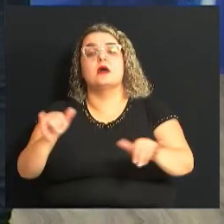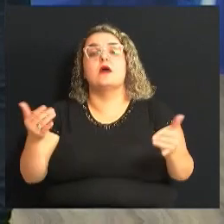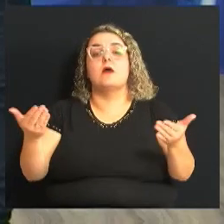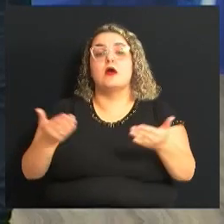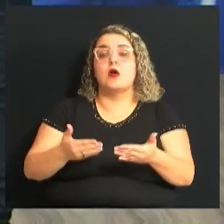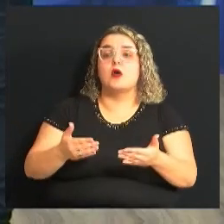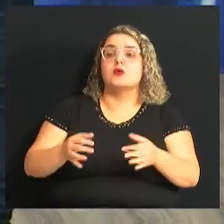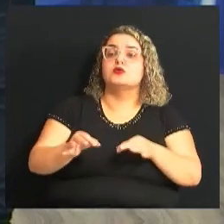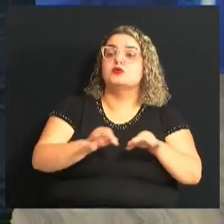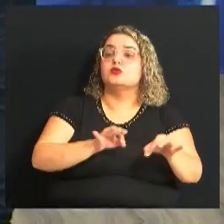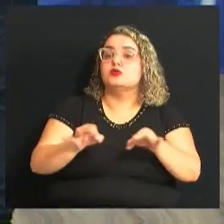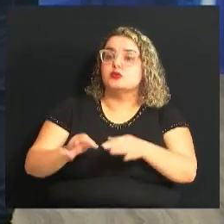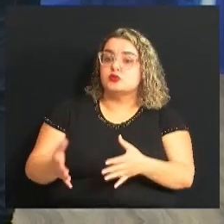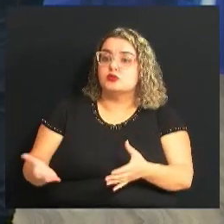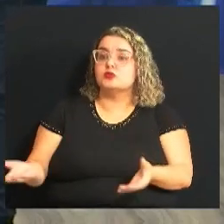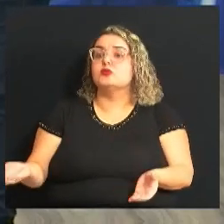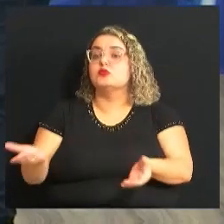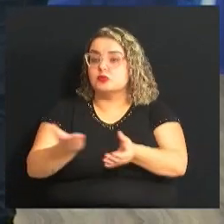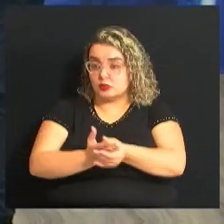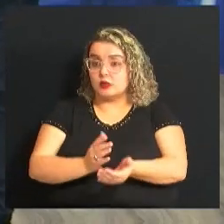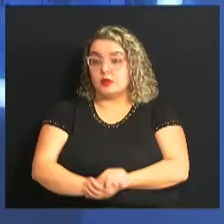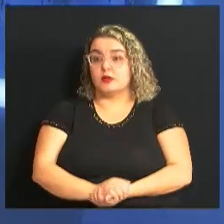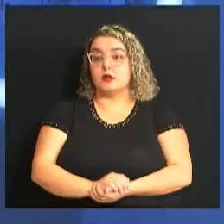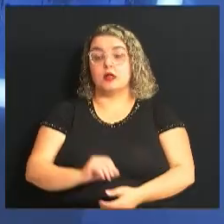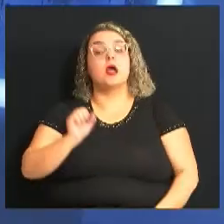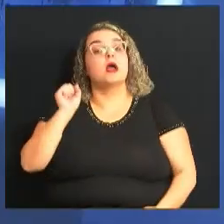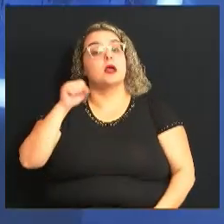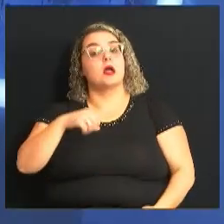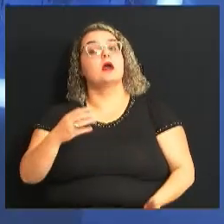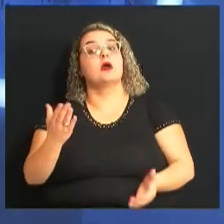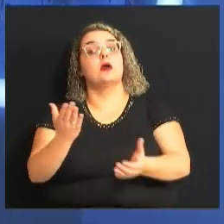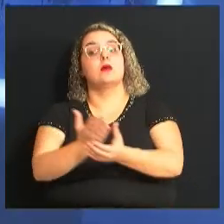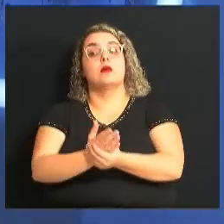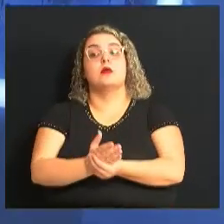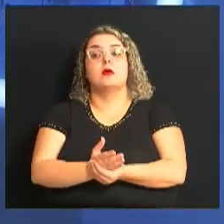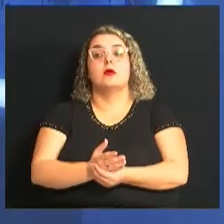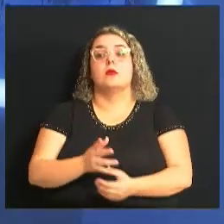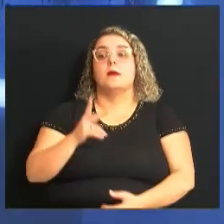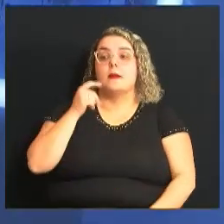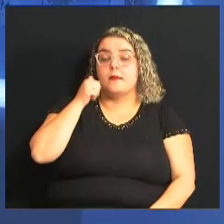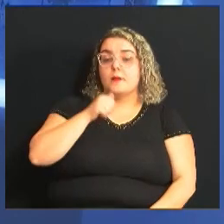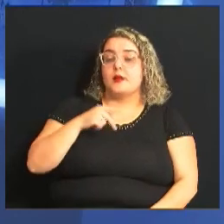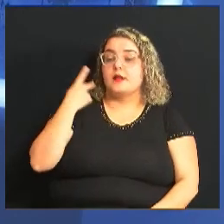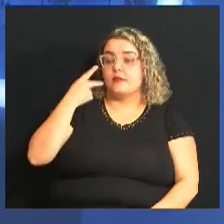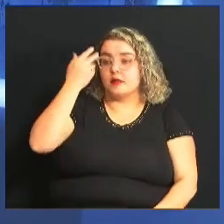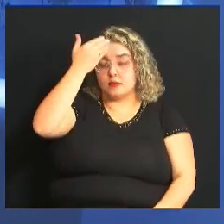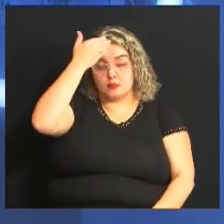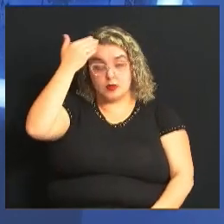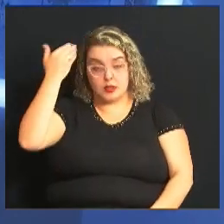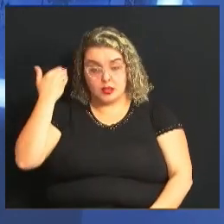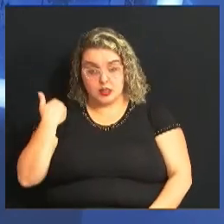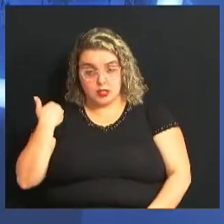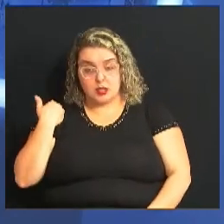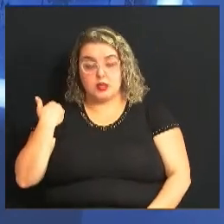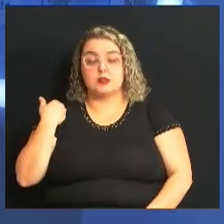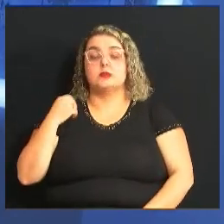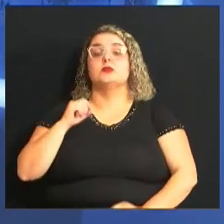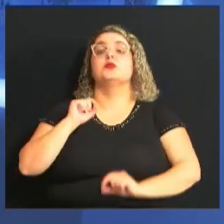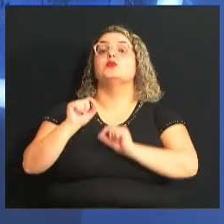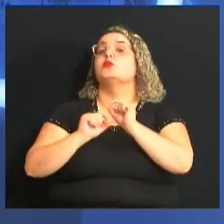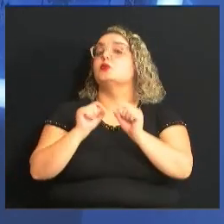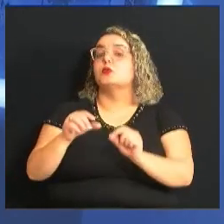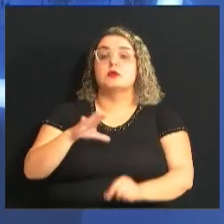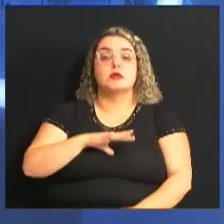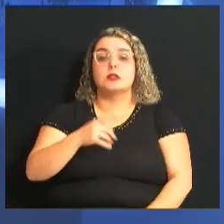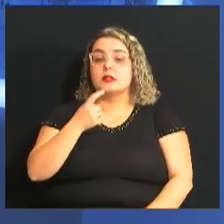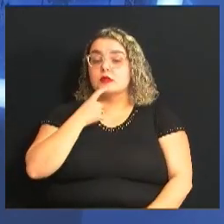um projeto que foi protocolado. Sim, foi protocolado pela vereadora Débora Palermo, que institui em Campinas a